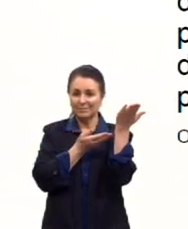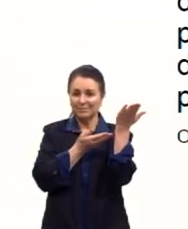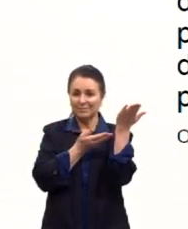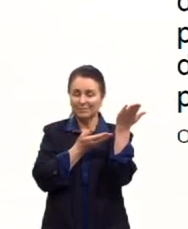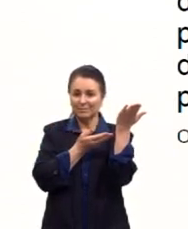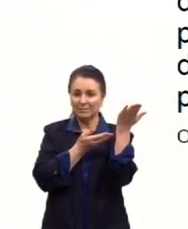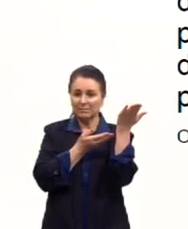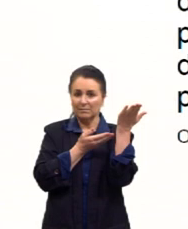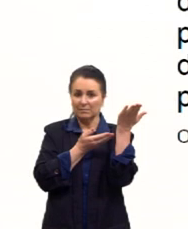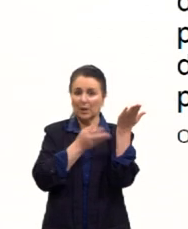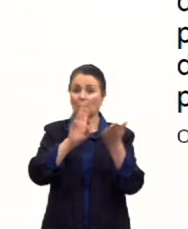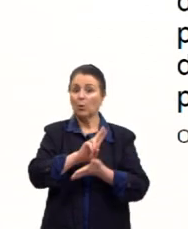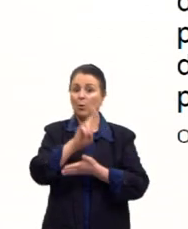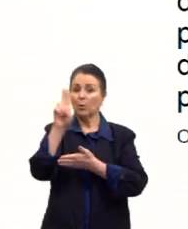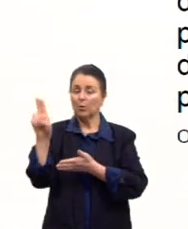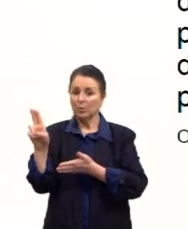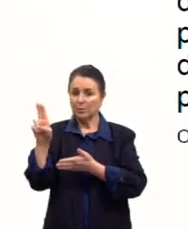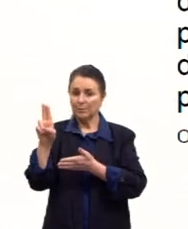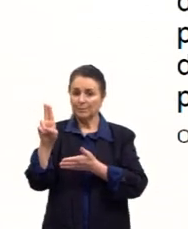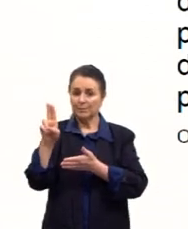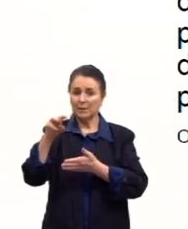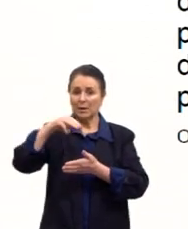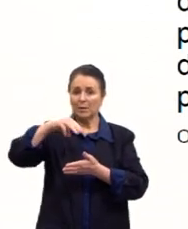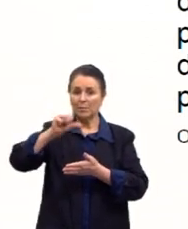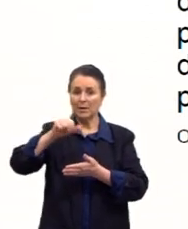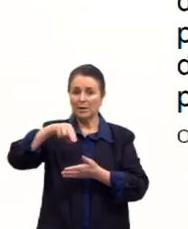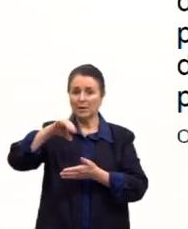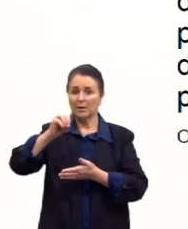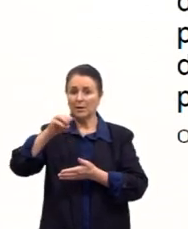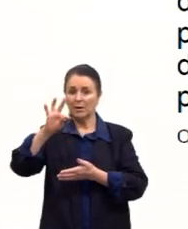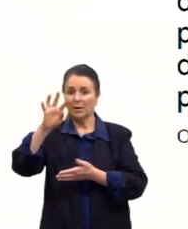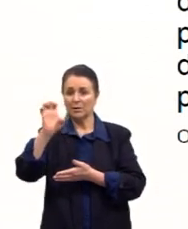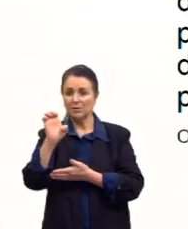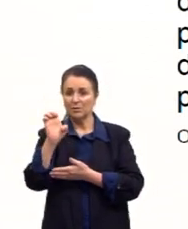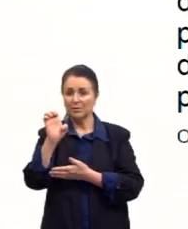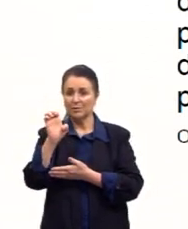as designações do maniote utilíssimas